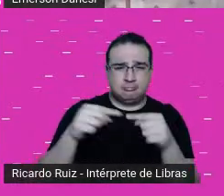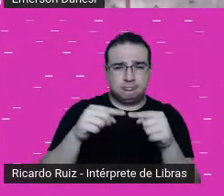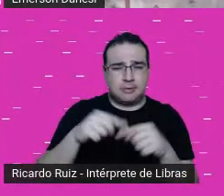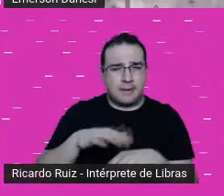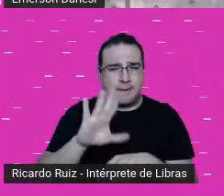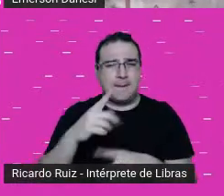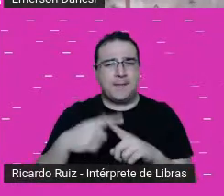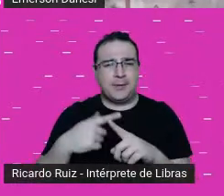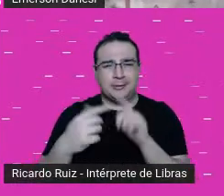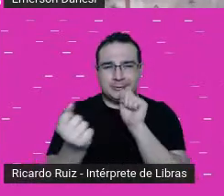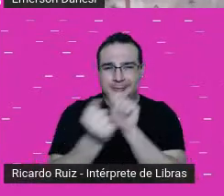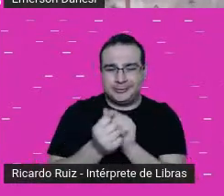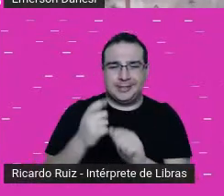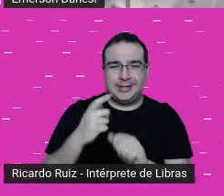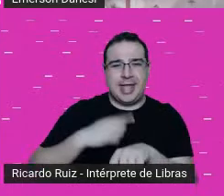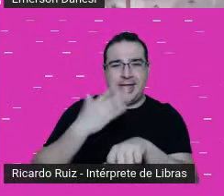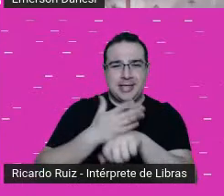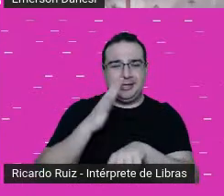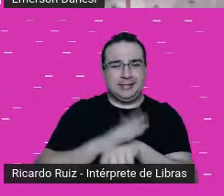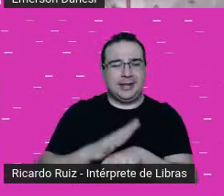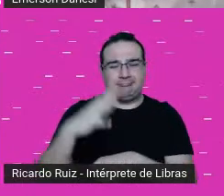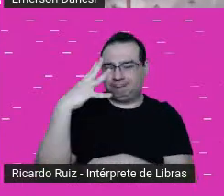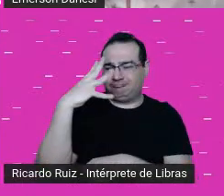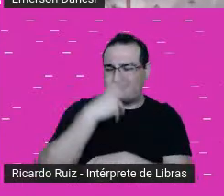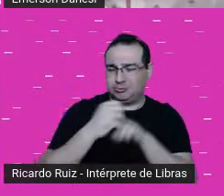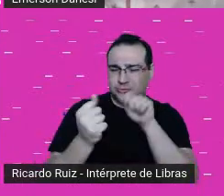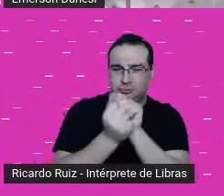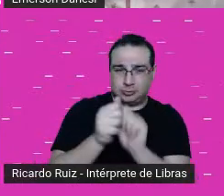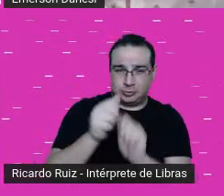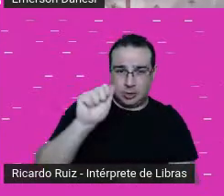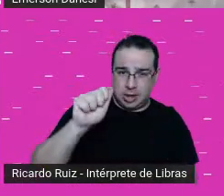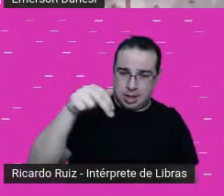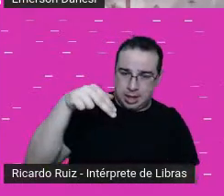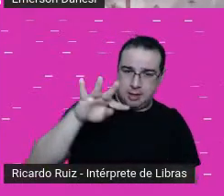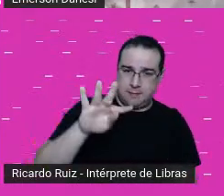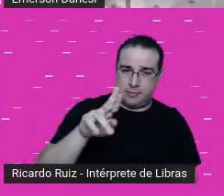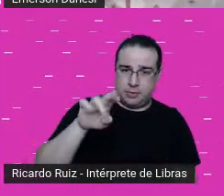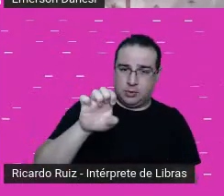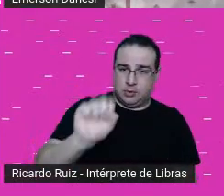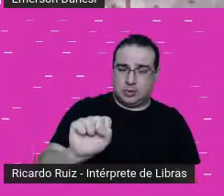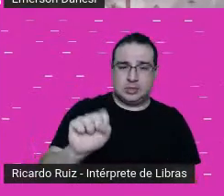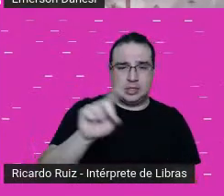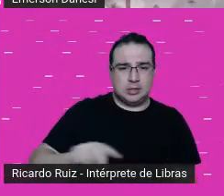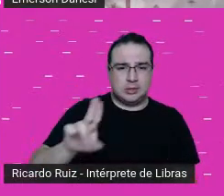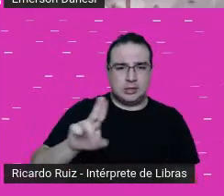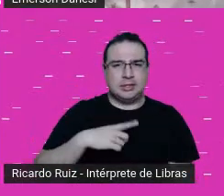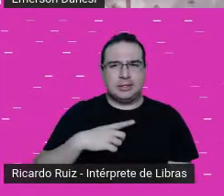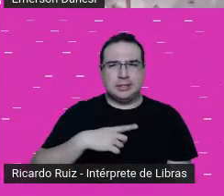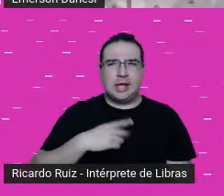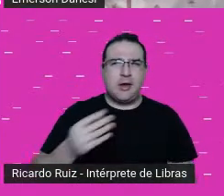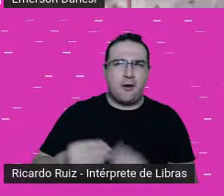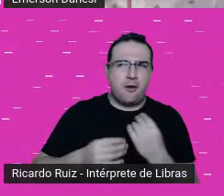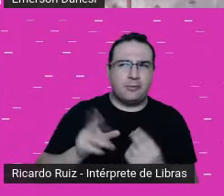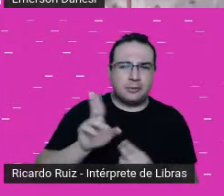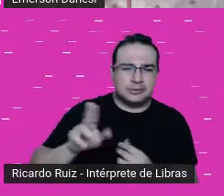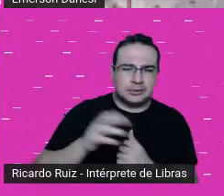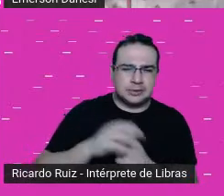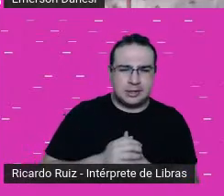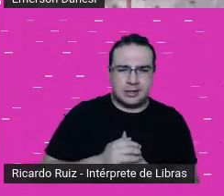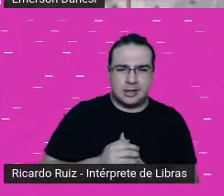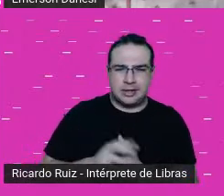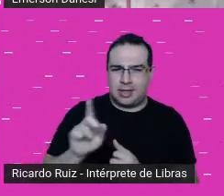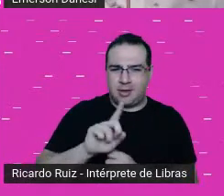lembrando que os primeiros ensaios ele usava... Eu acho que era tecno, na verdade, Emerson, acho que não era rock,